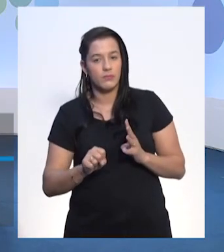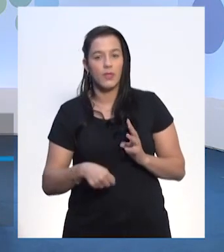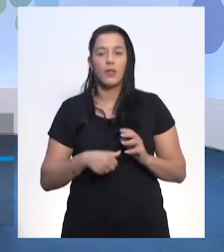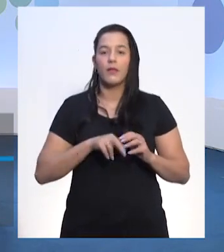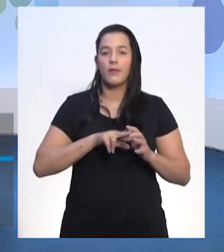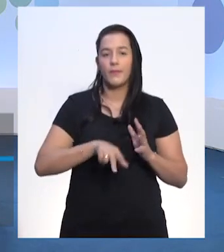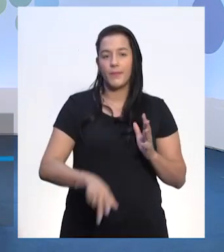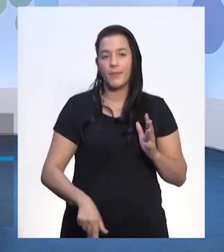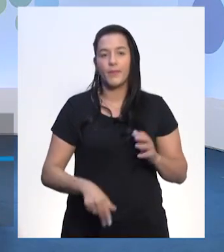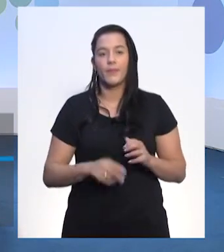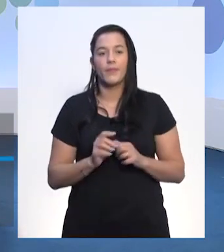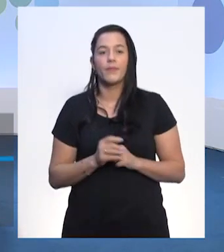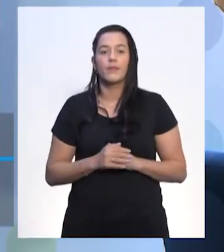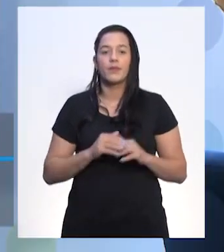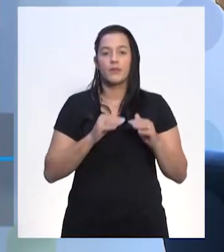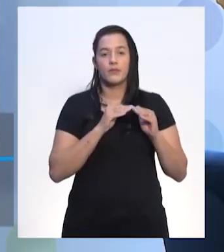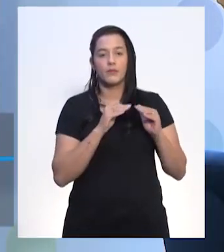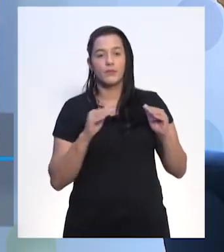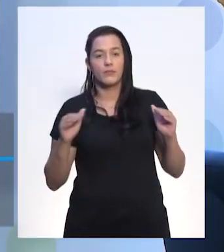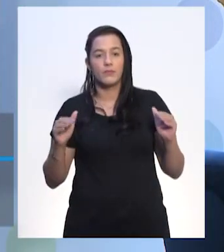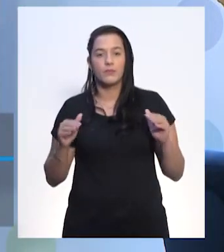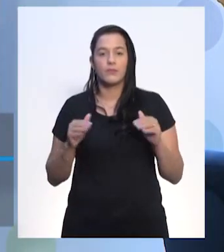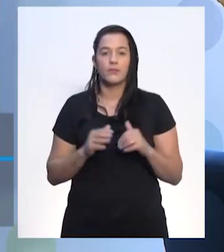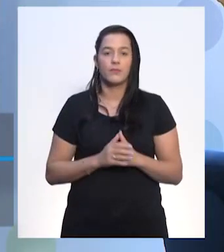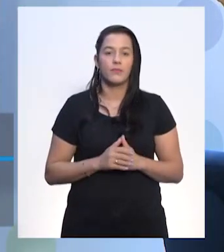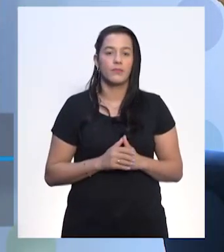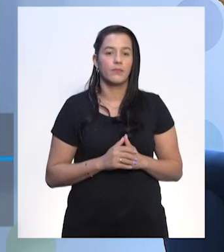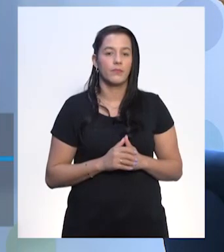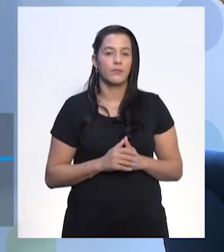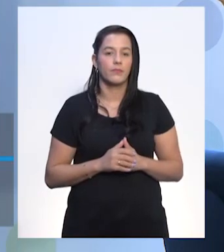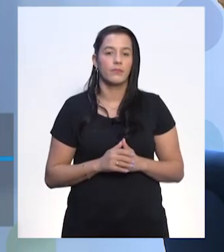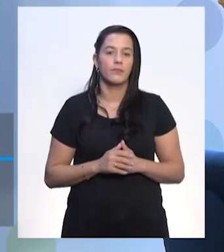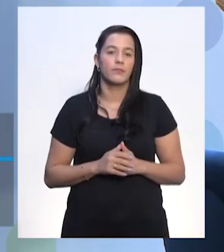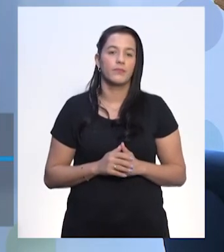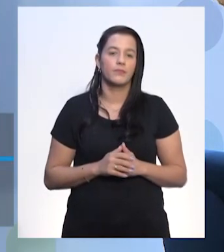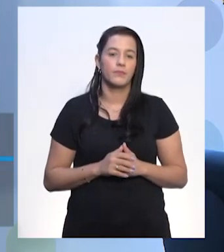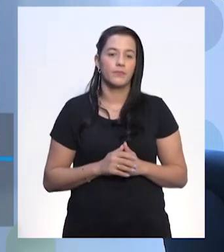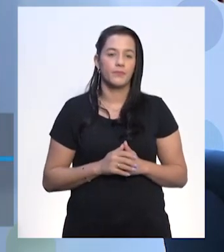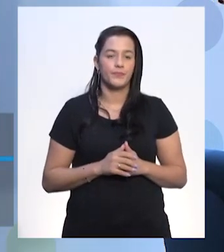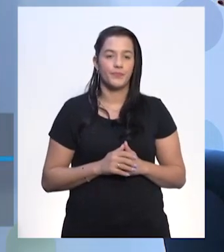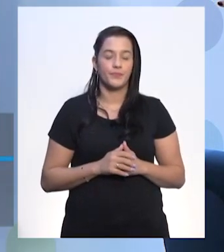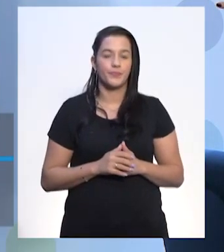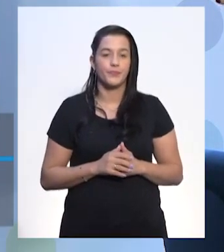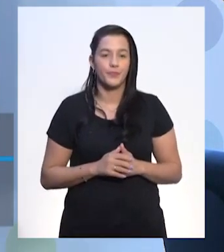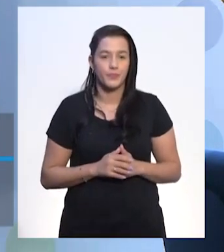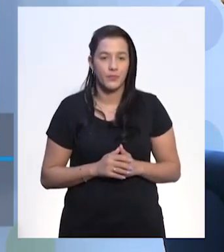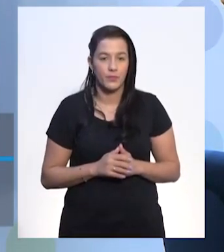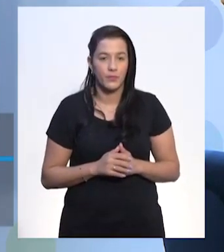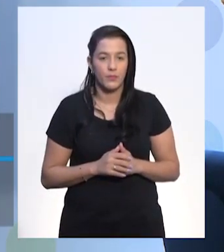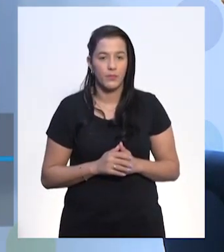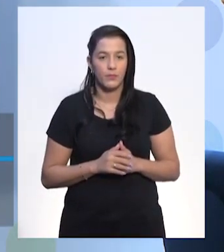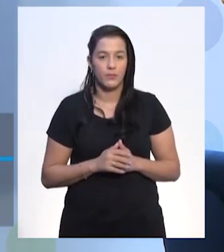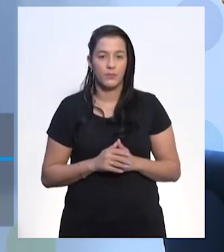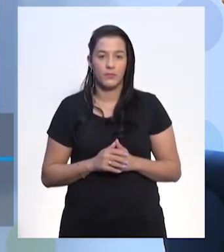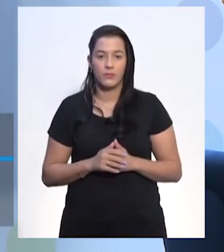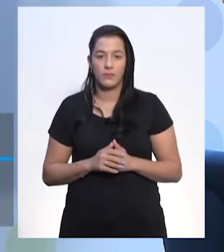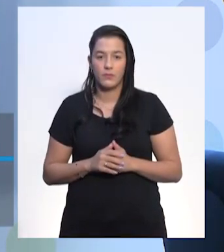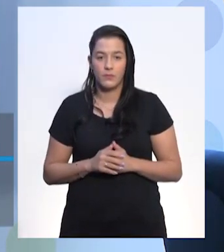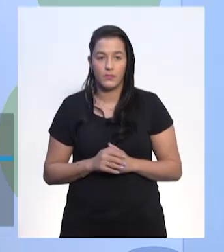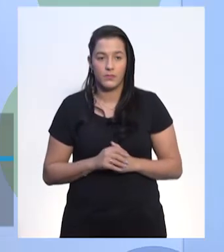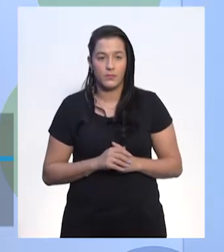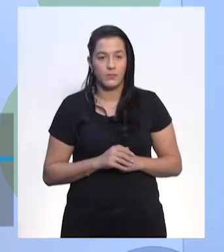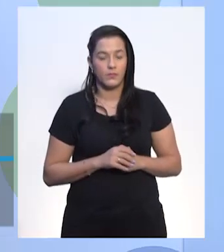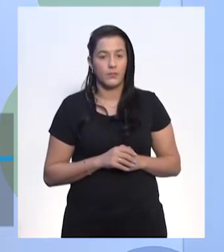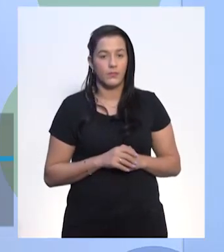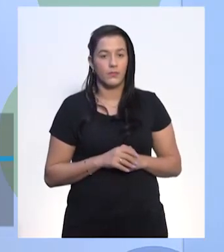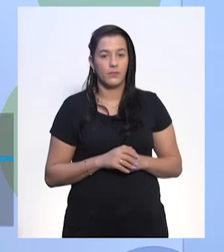pensar nessa linha de raciocínio, né? A mesma resposta você coloca as 3 para a gente, tá? Então, vamos lá. Vamos lá. Já peguei algumas aqui.